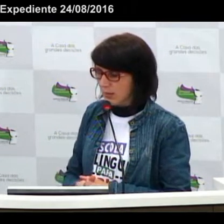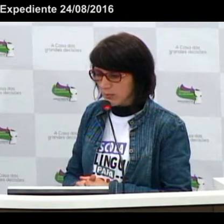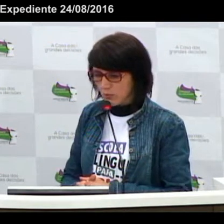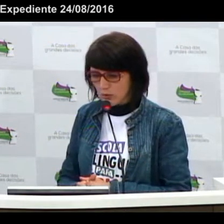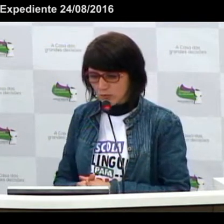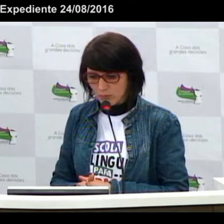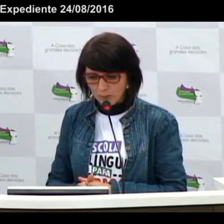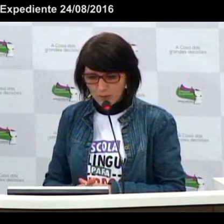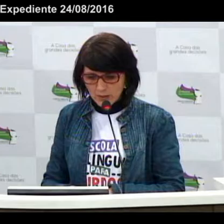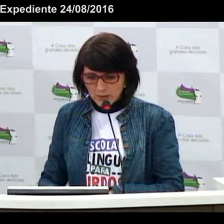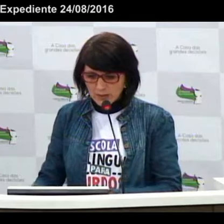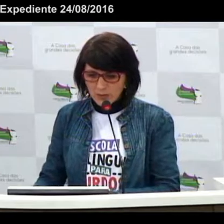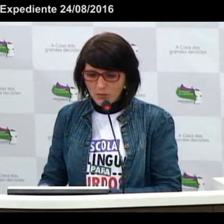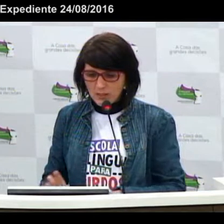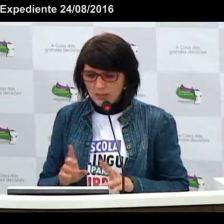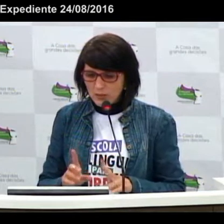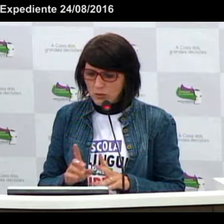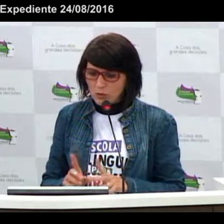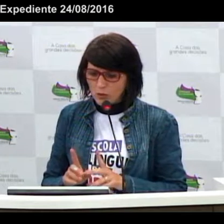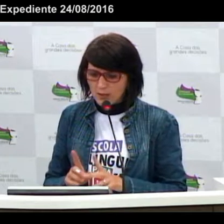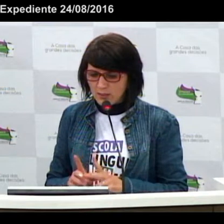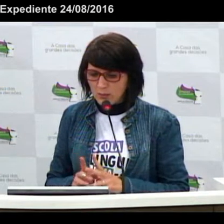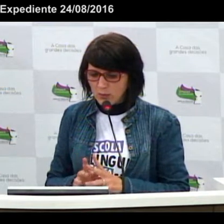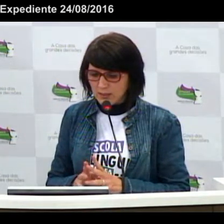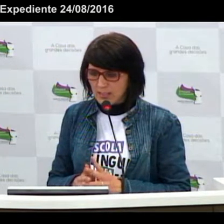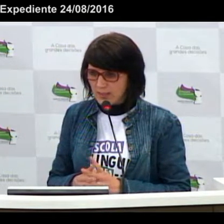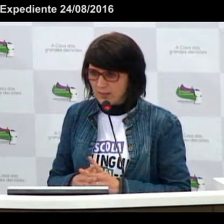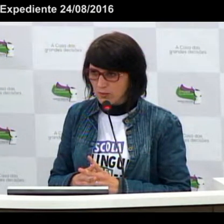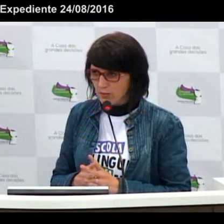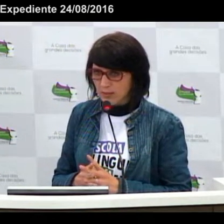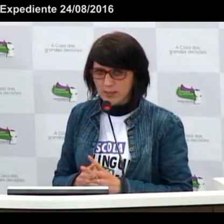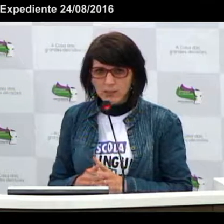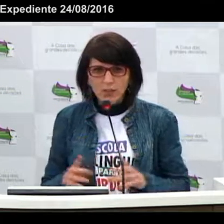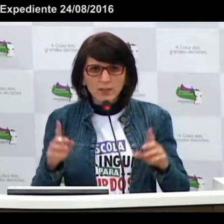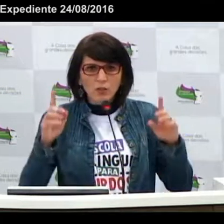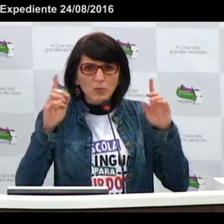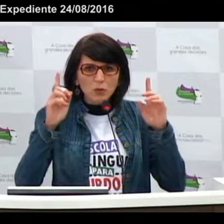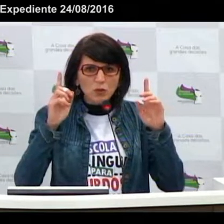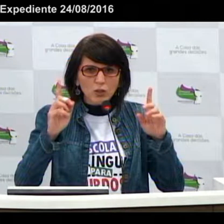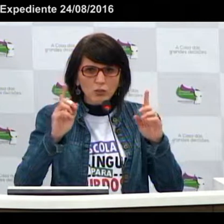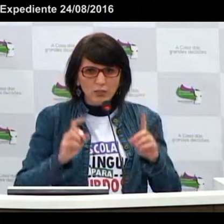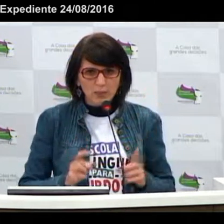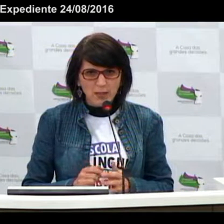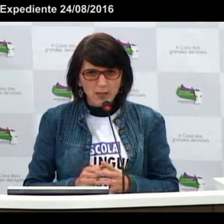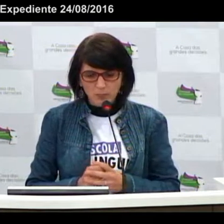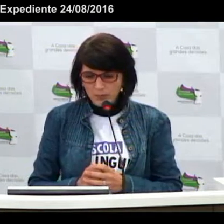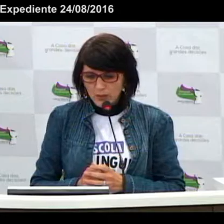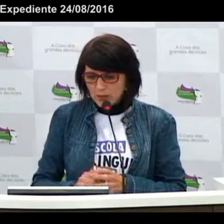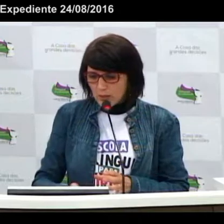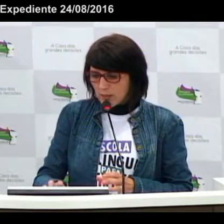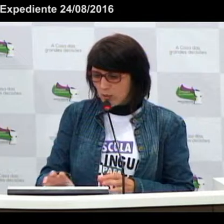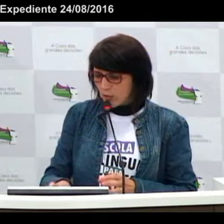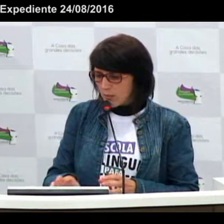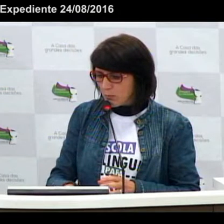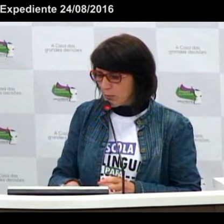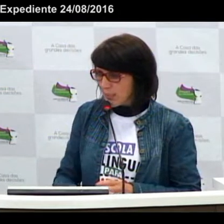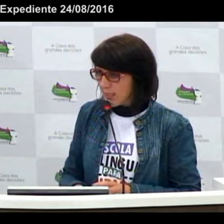ao Executivo. Então, ainda em 2013, gente, e olhe como é moroso o trabalho,